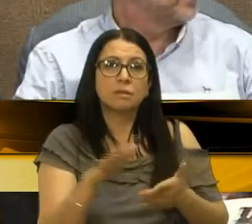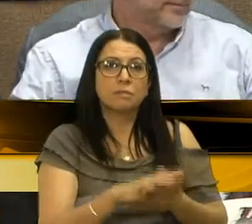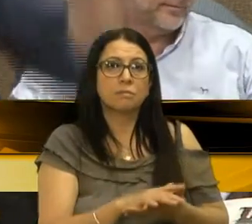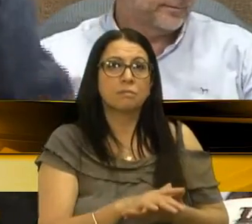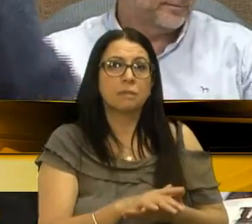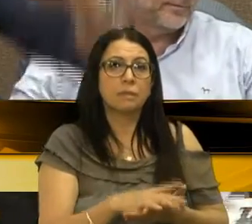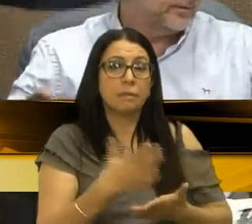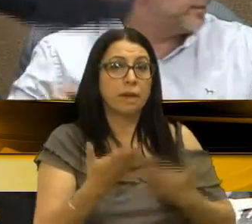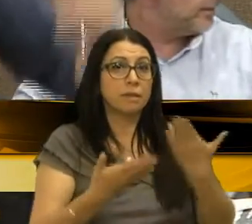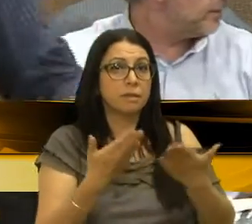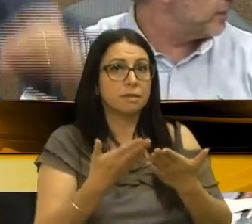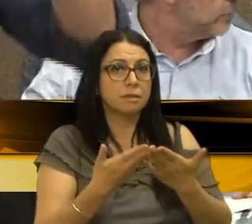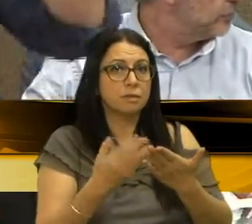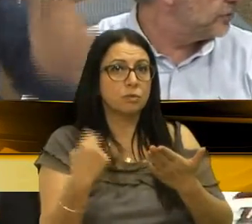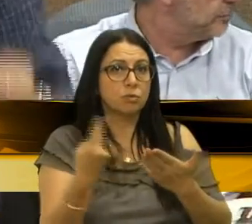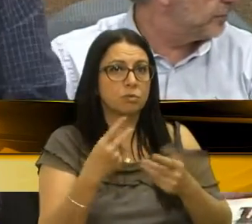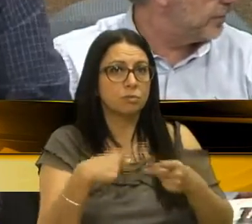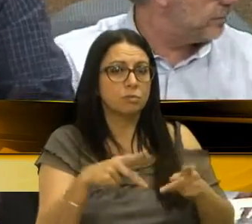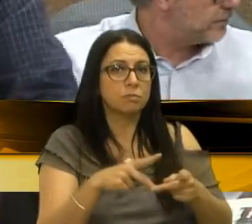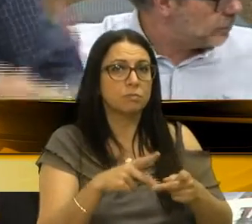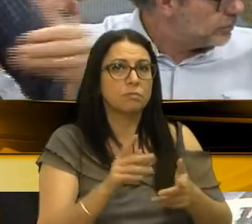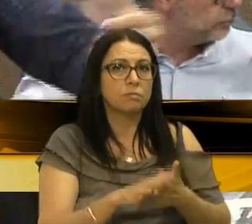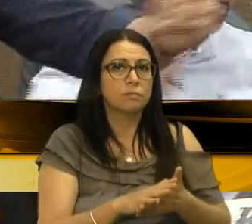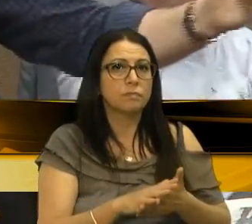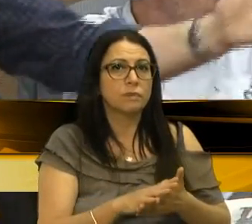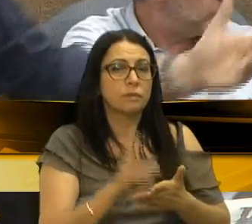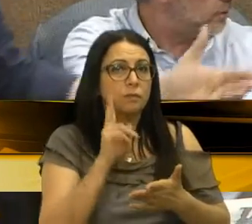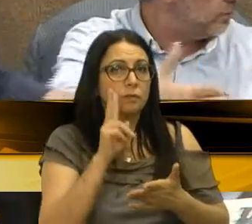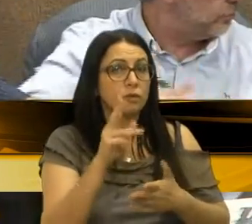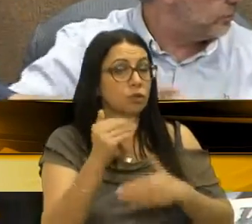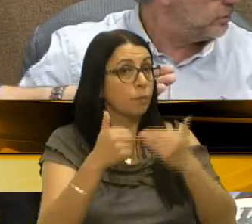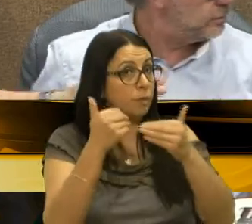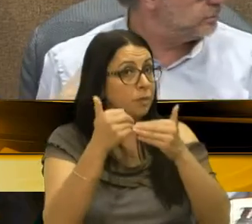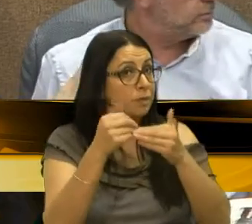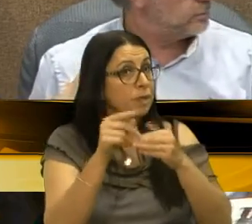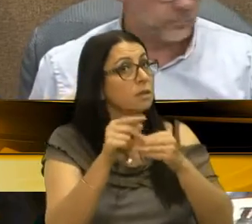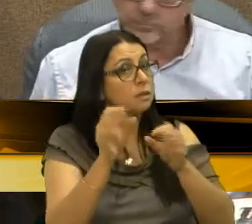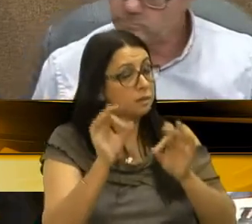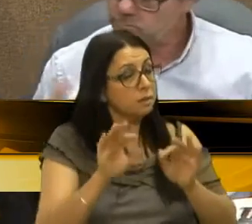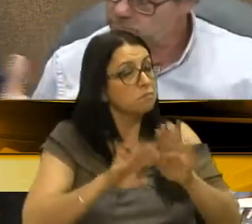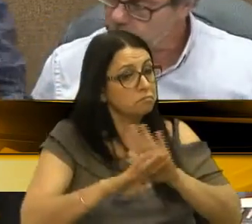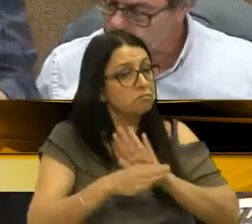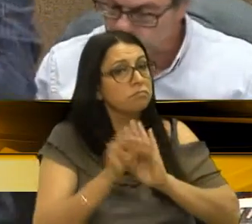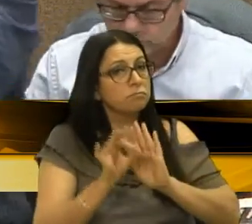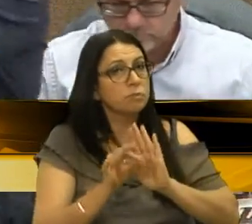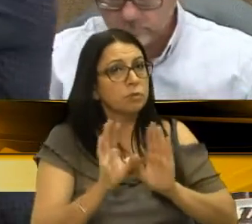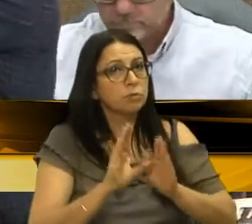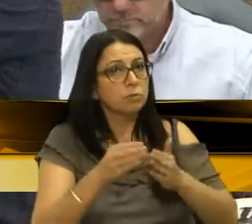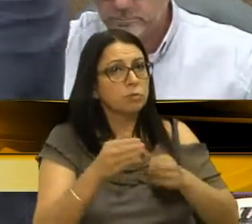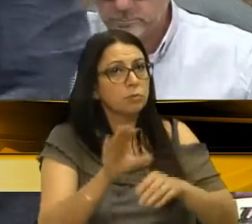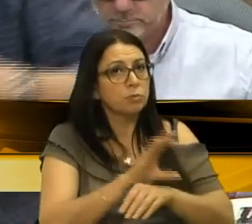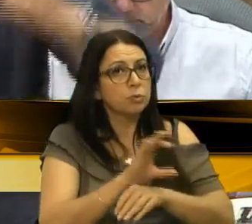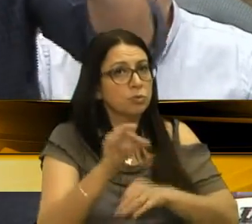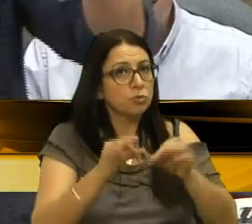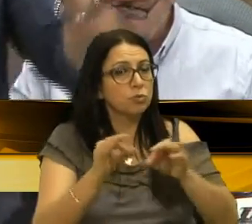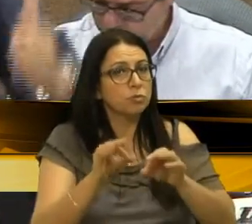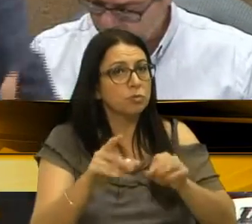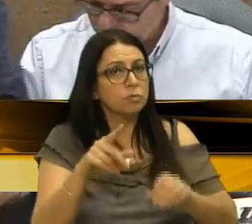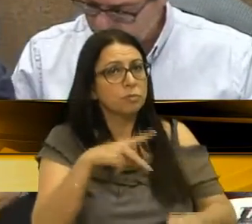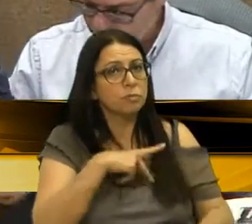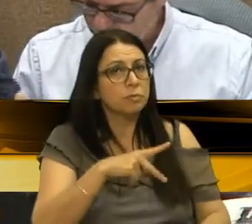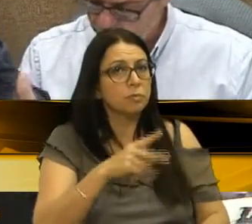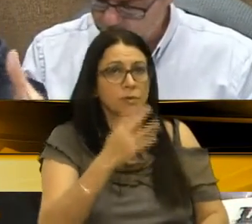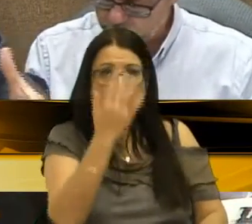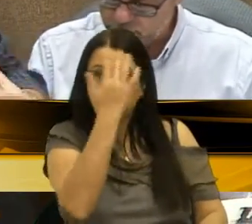para atender a nossa população. Então, vejo que o processo, em tese, está adequado. A Comissão de Constituição e Justiça, presidida pelo vereador